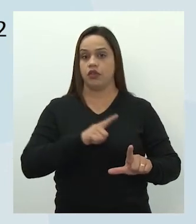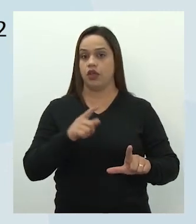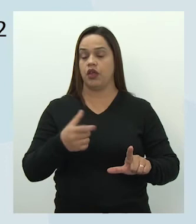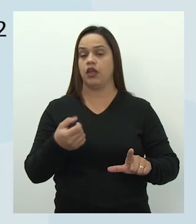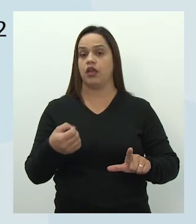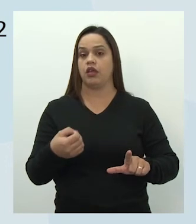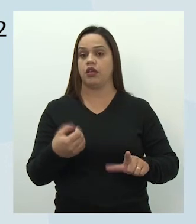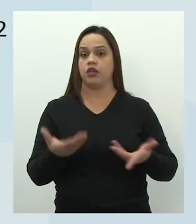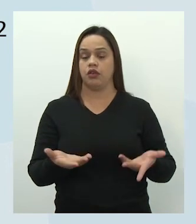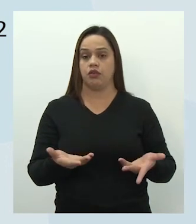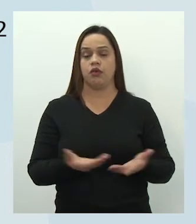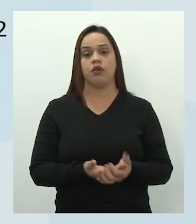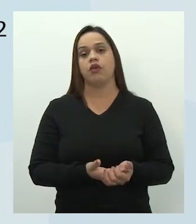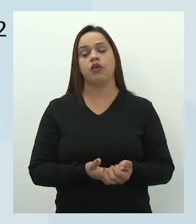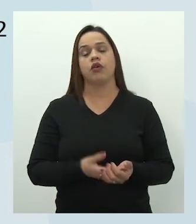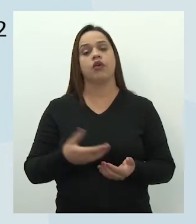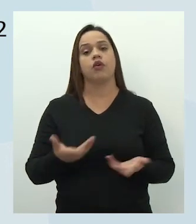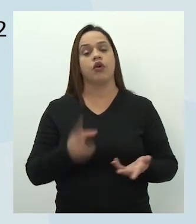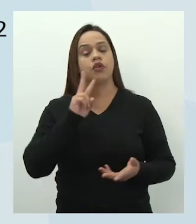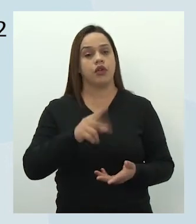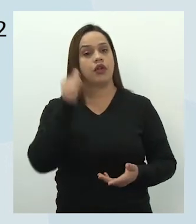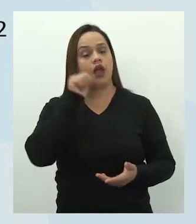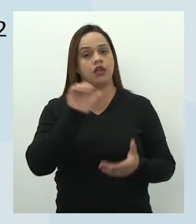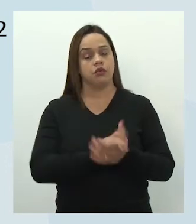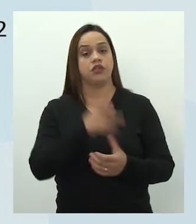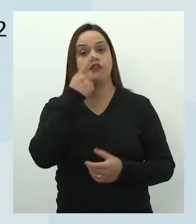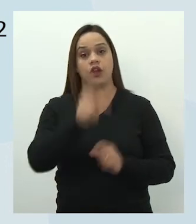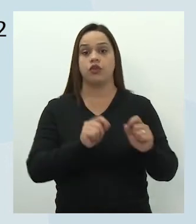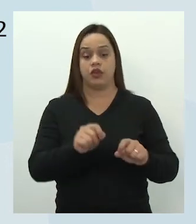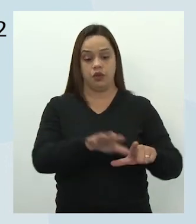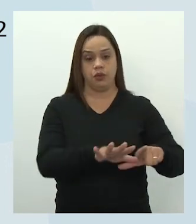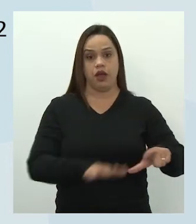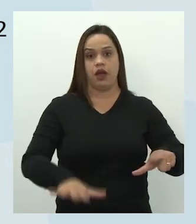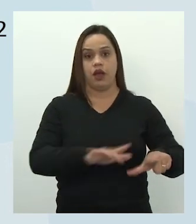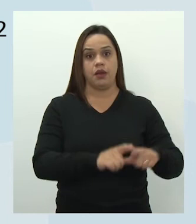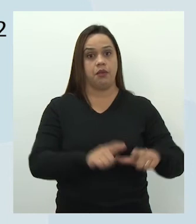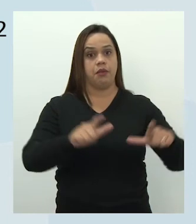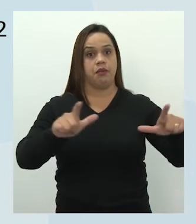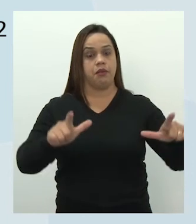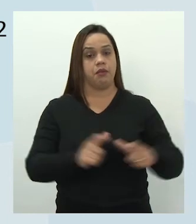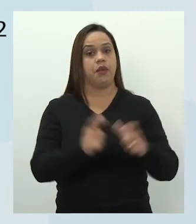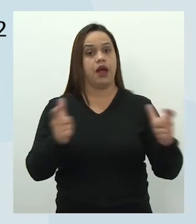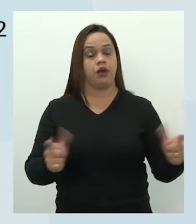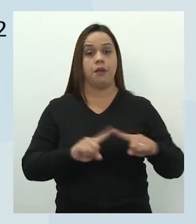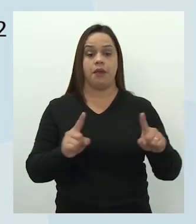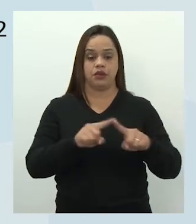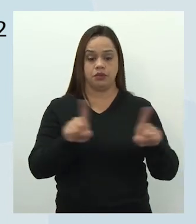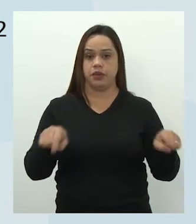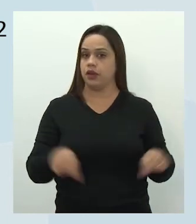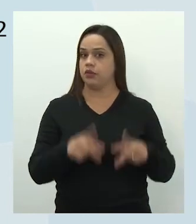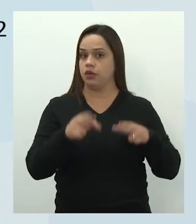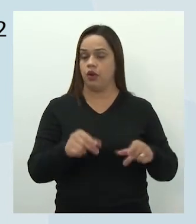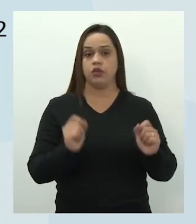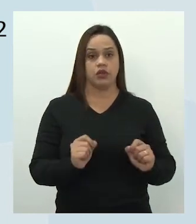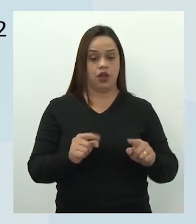que a esposa dele falou, a gente tem uma área maior com a mesma quantidade de perímetro. Então, o cercado ele vai gastar